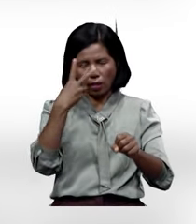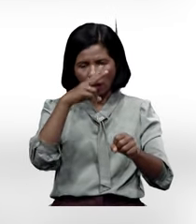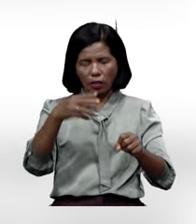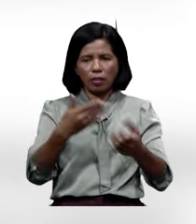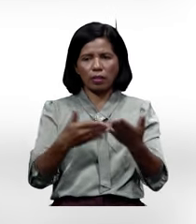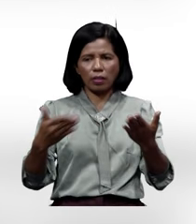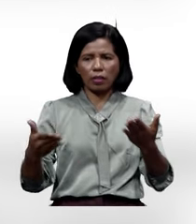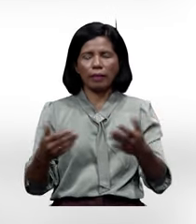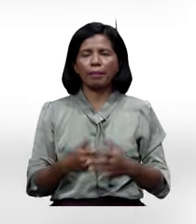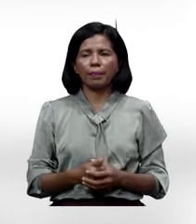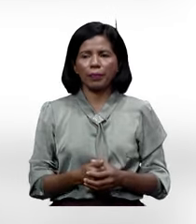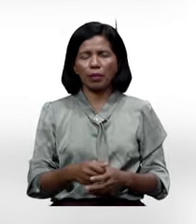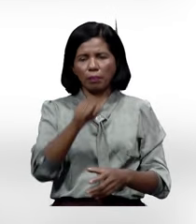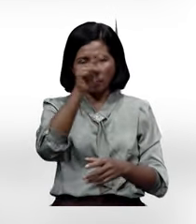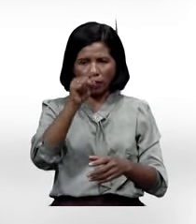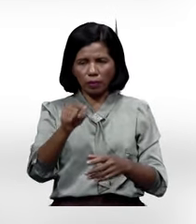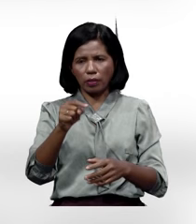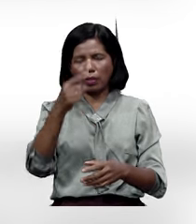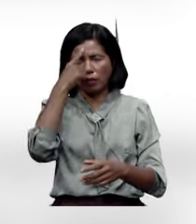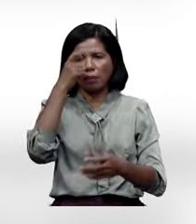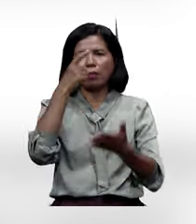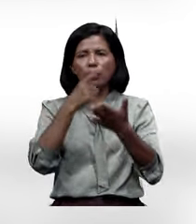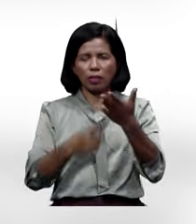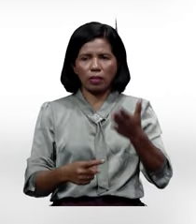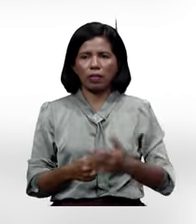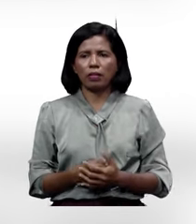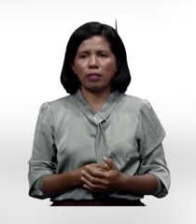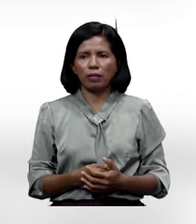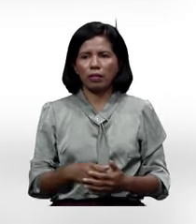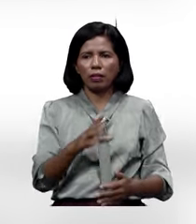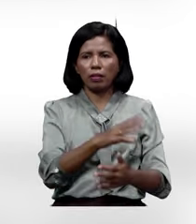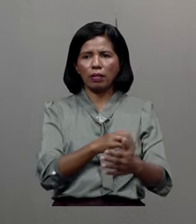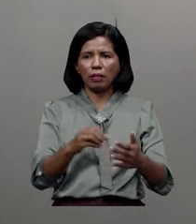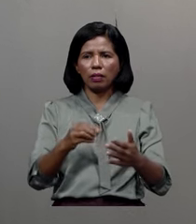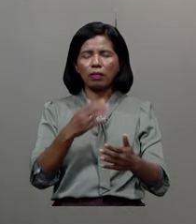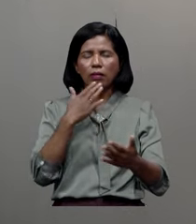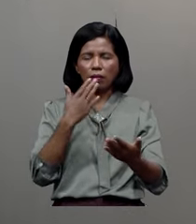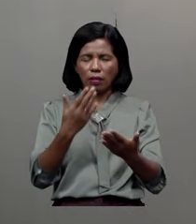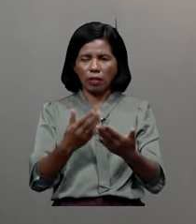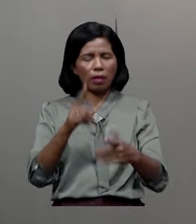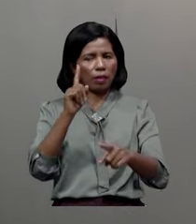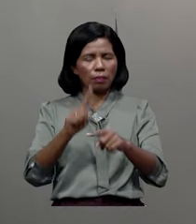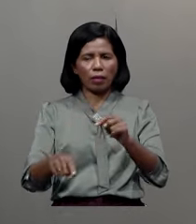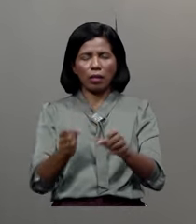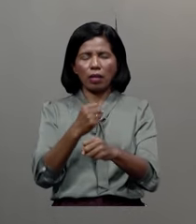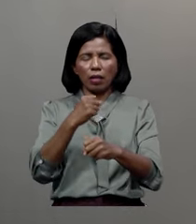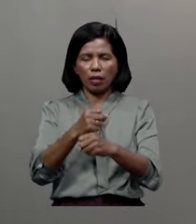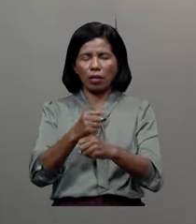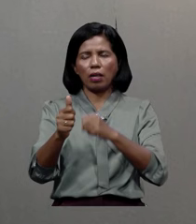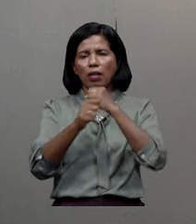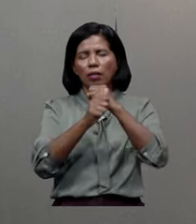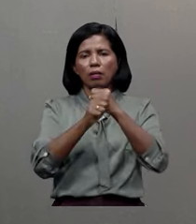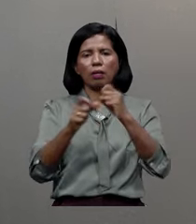equipamento. Agora, pergunta mané, tamba sa la bele captura ka, la bele halo asan ruma para